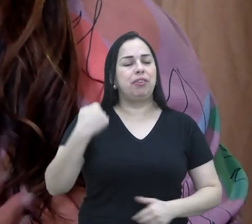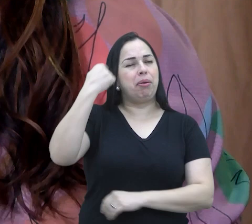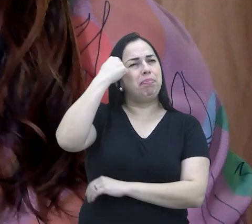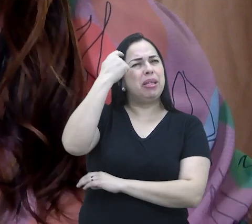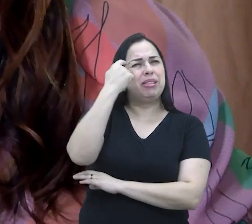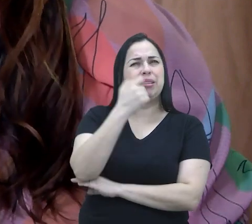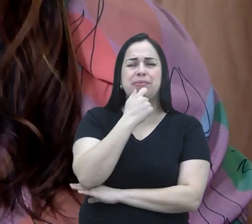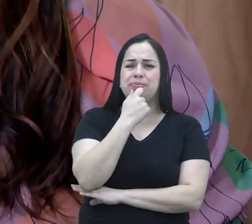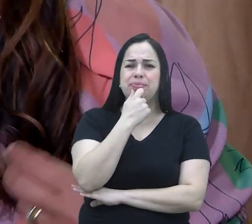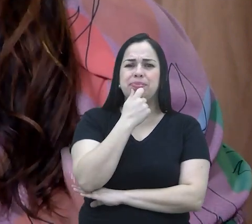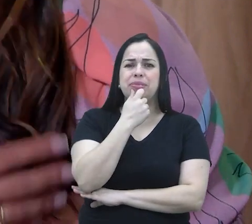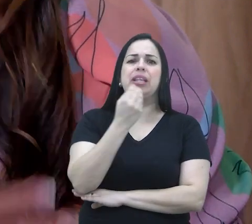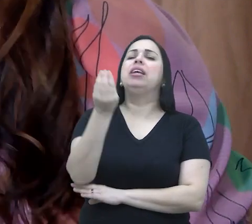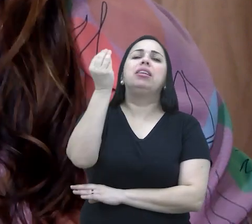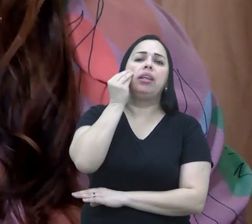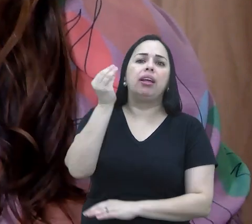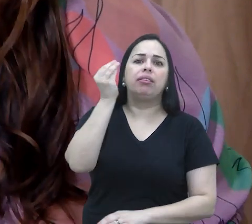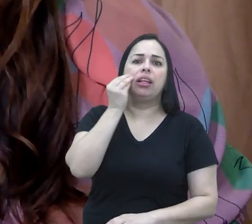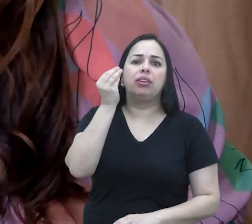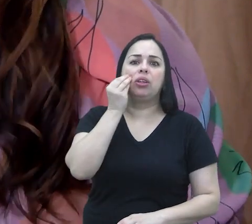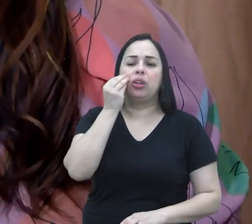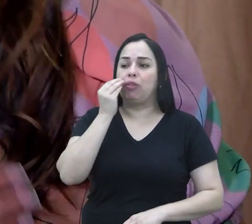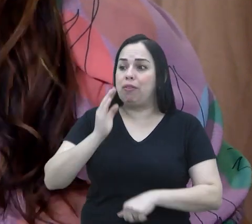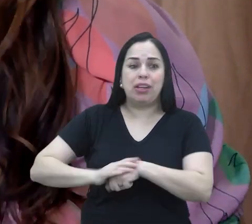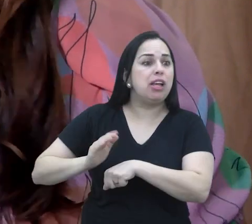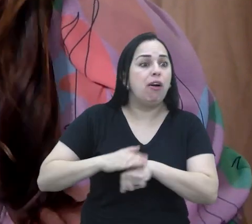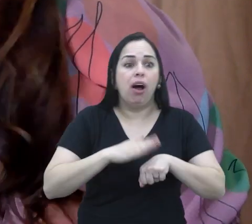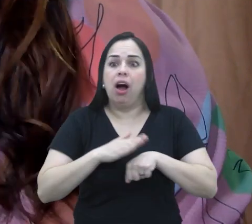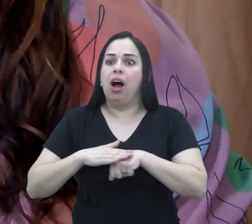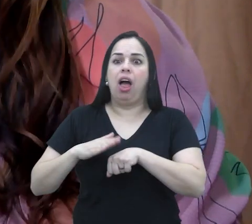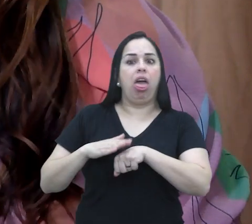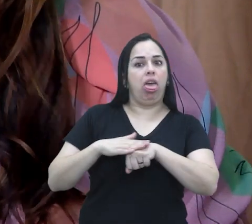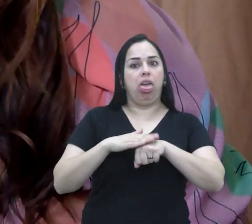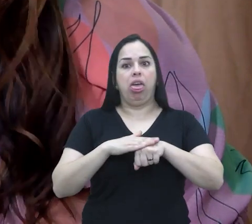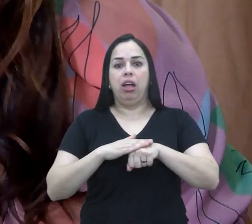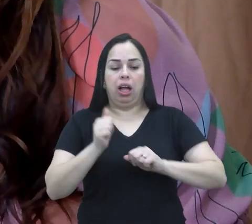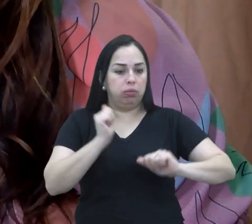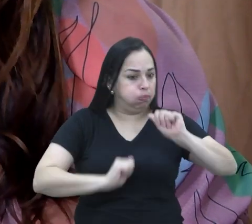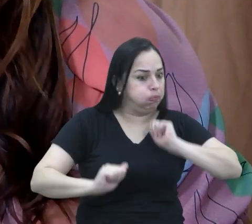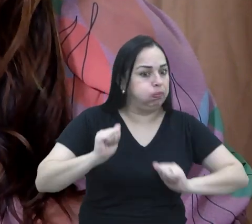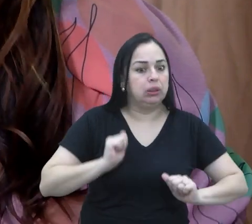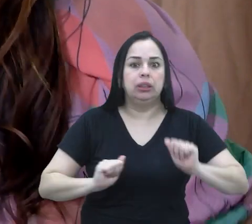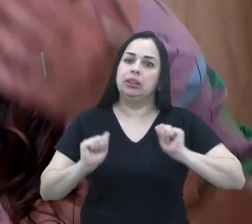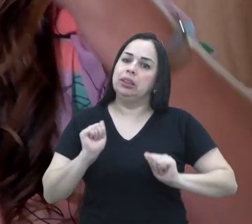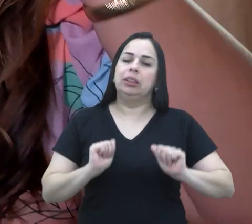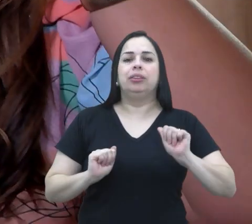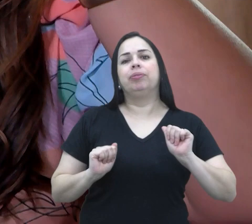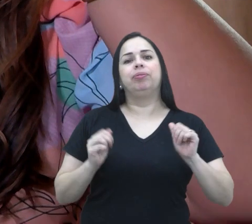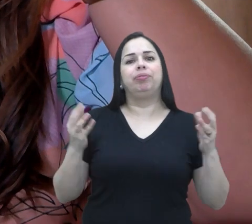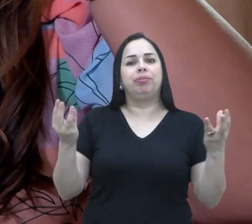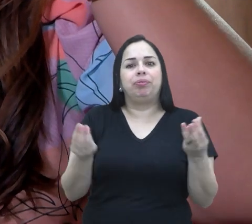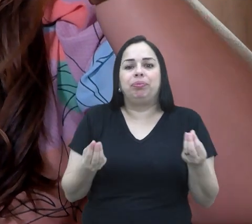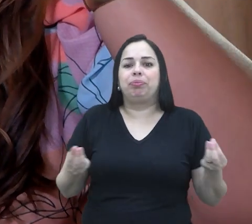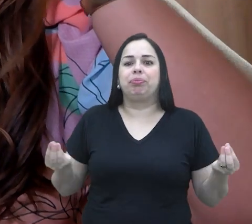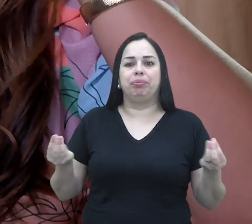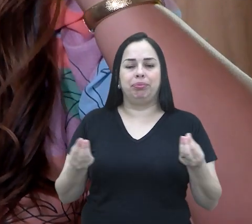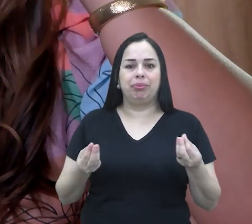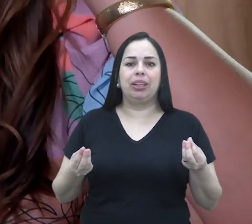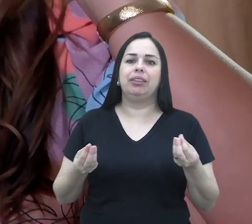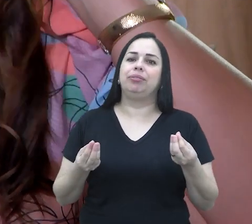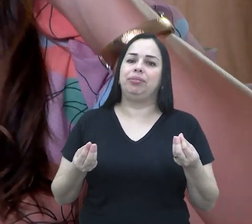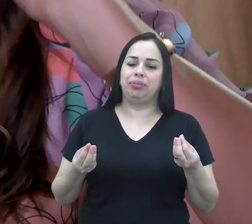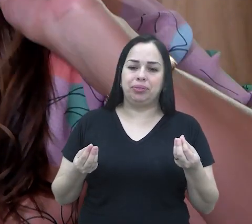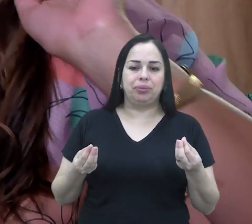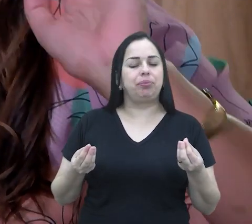na situação e já tentando pensar no que ia fazer e isso me causava uma ansiedade, né? E